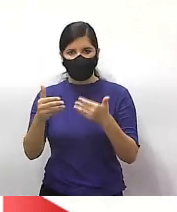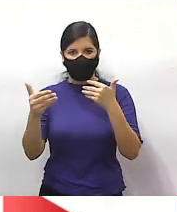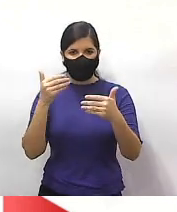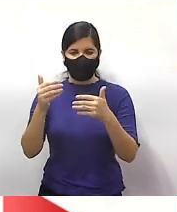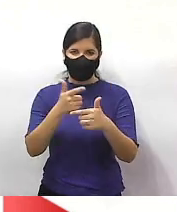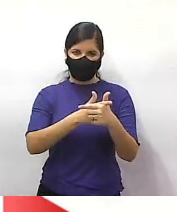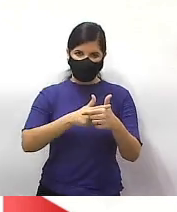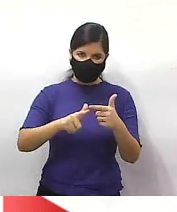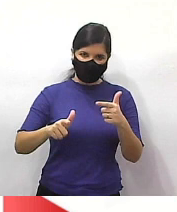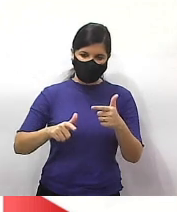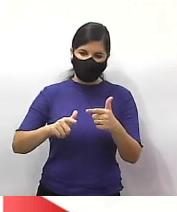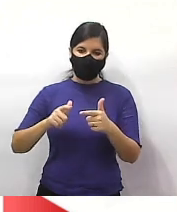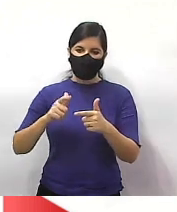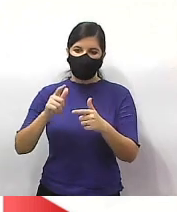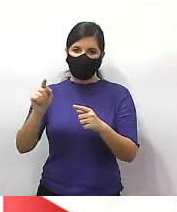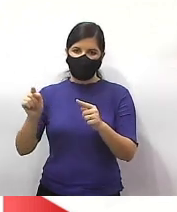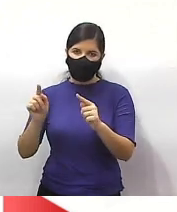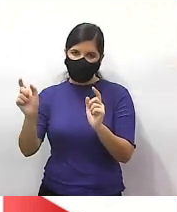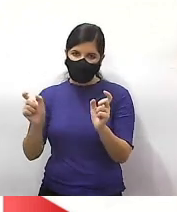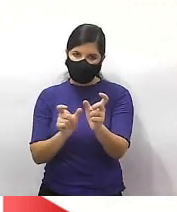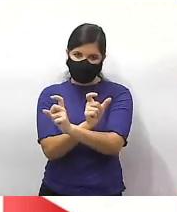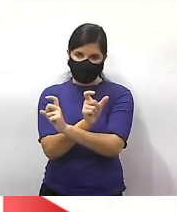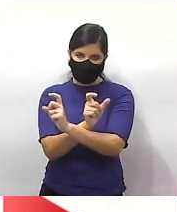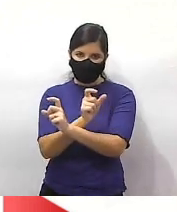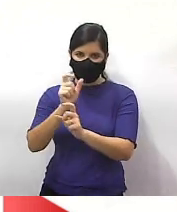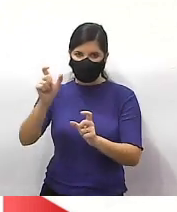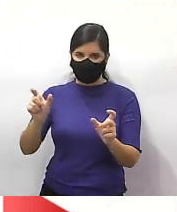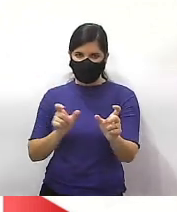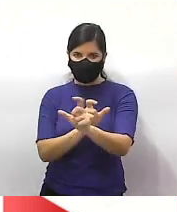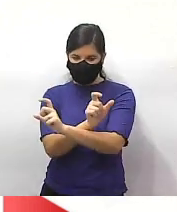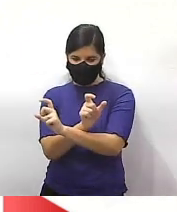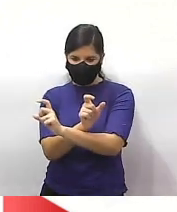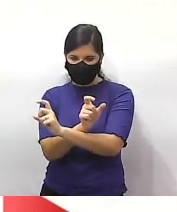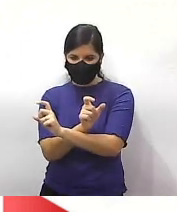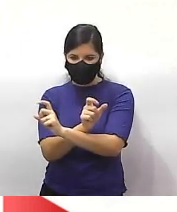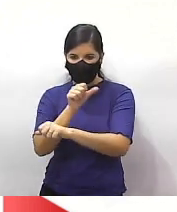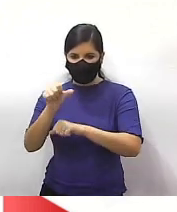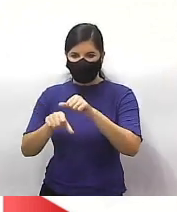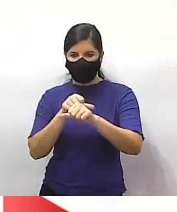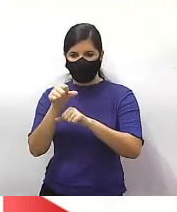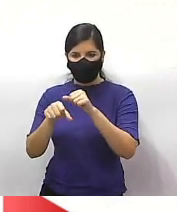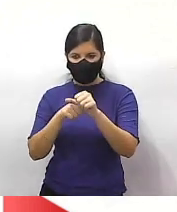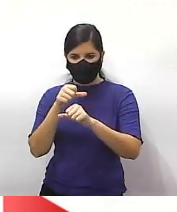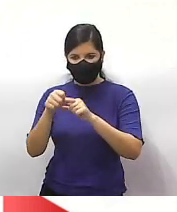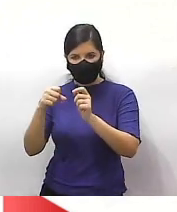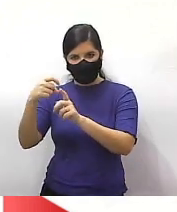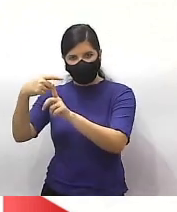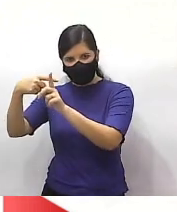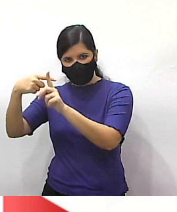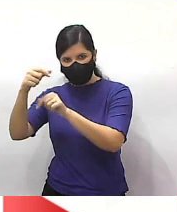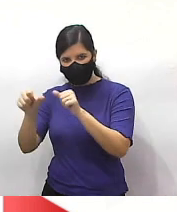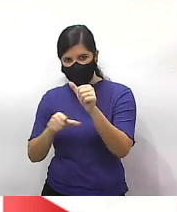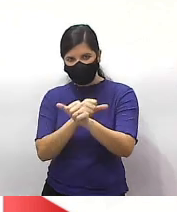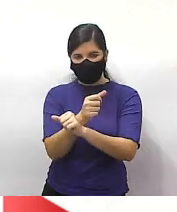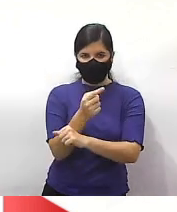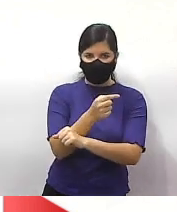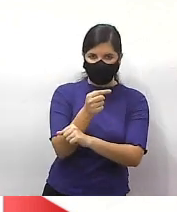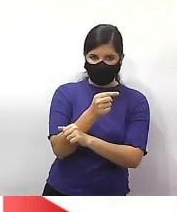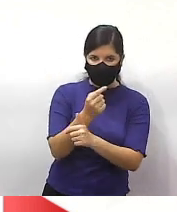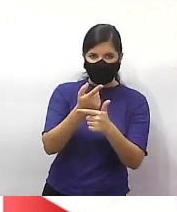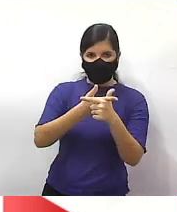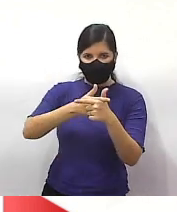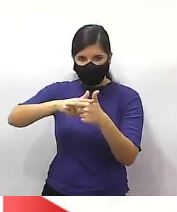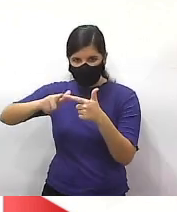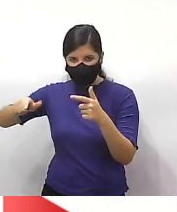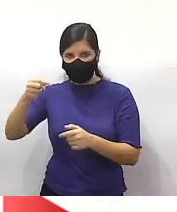vezes o quociente para o lado do dividendo, vai mudar o sinal, então o resto pode ser escrito como